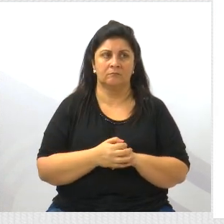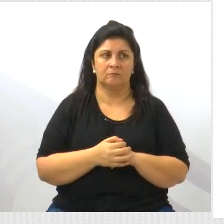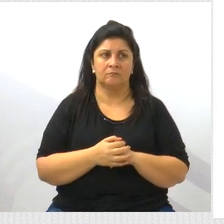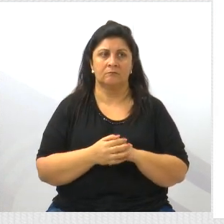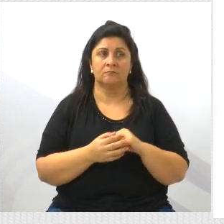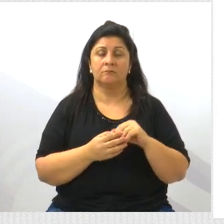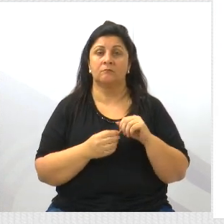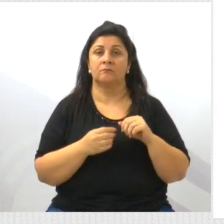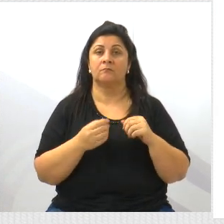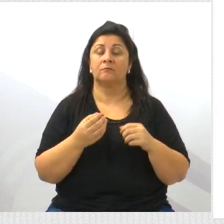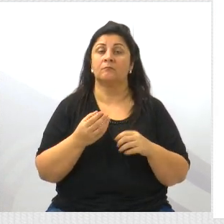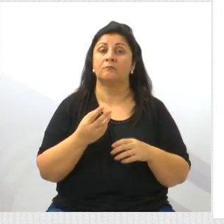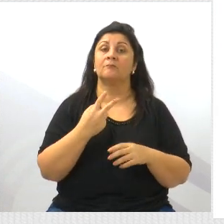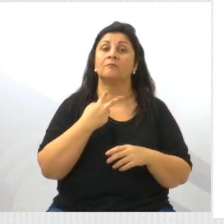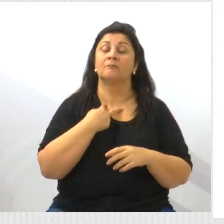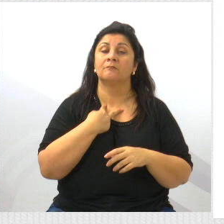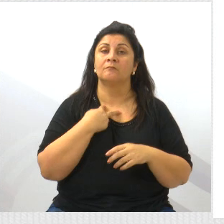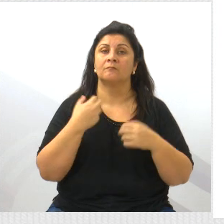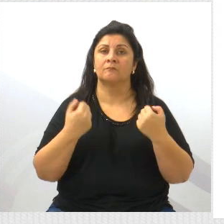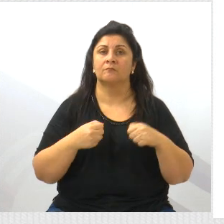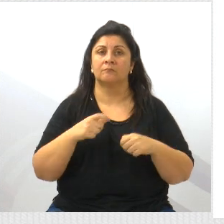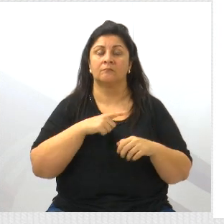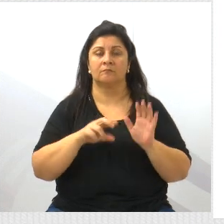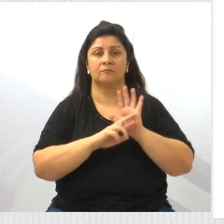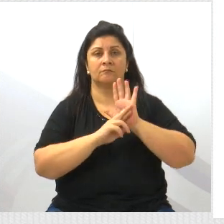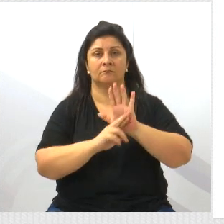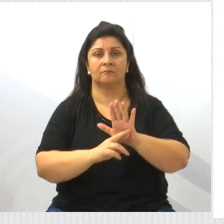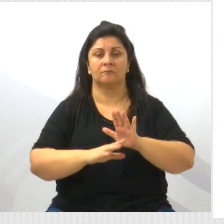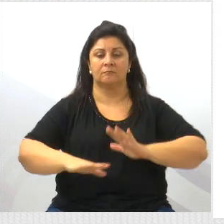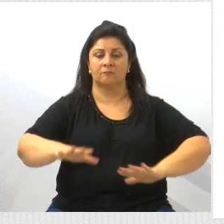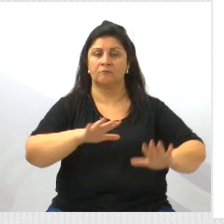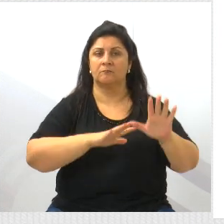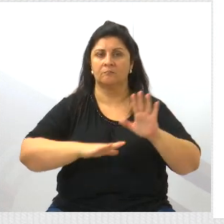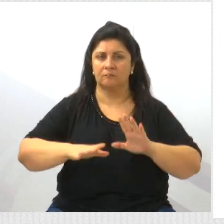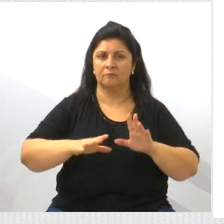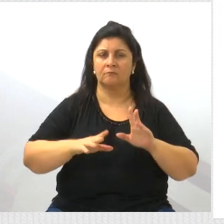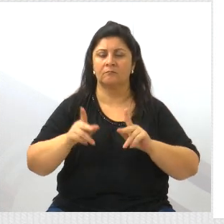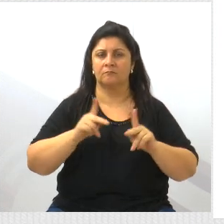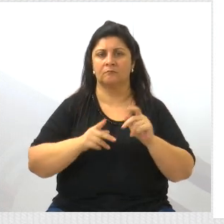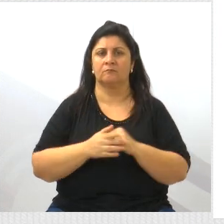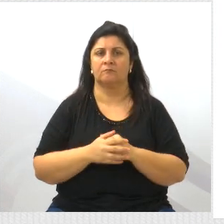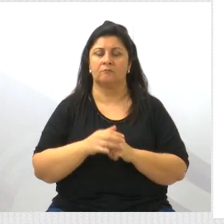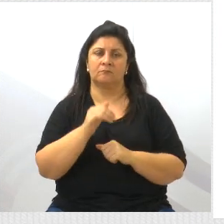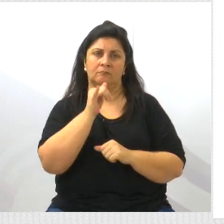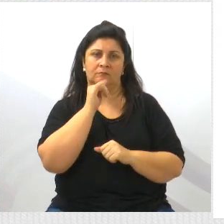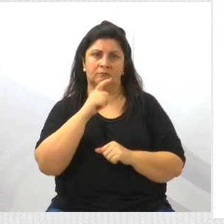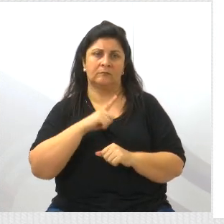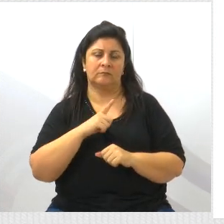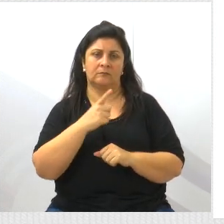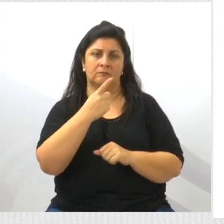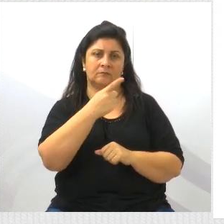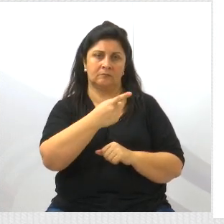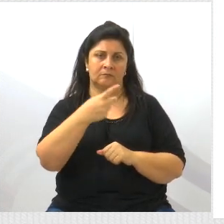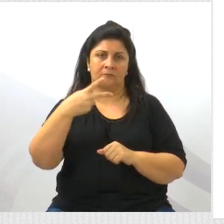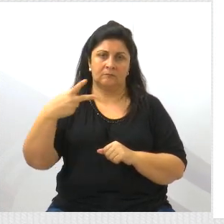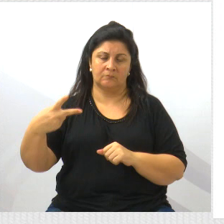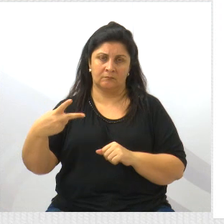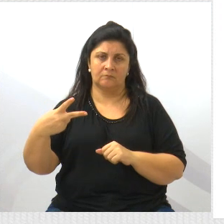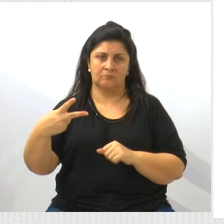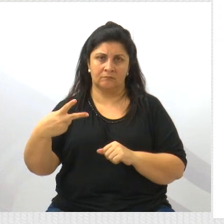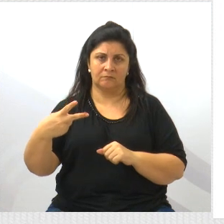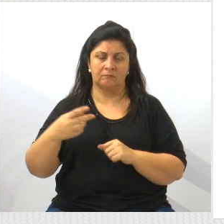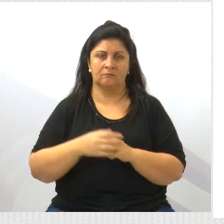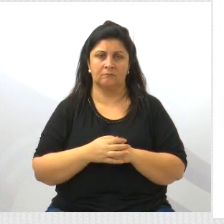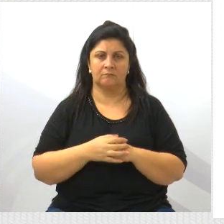ser composta por representantes de movimentos populares. O que é isso? Eu tenho 12 membros, eu divido por 4,